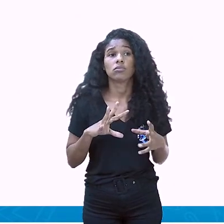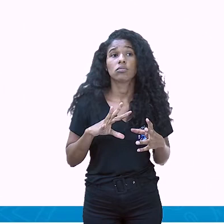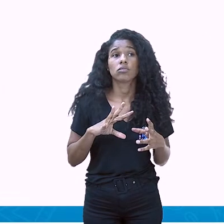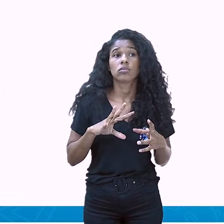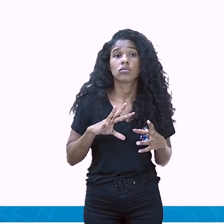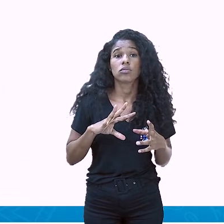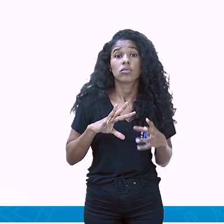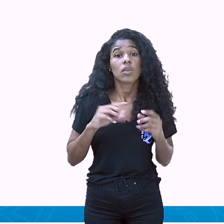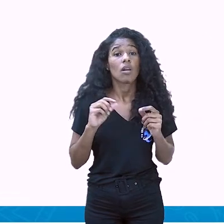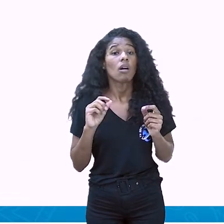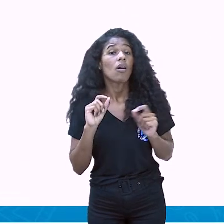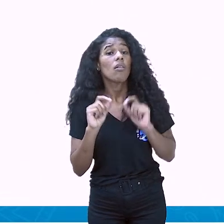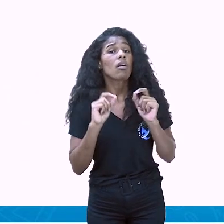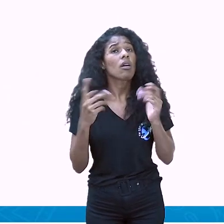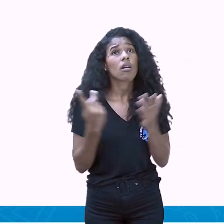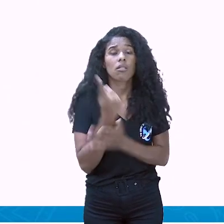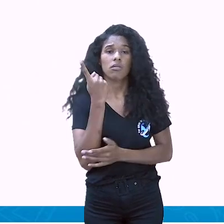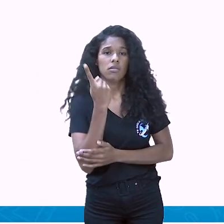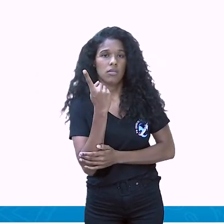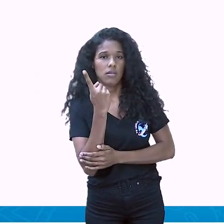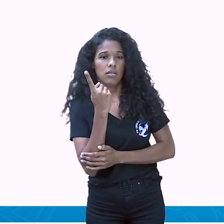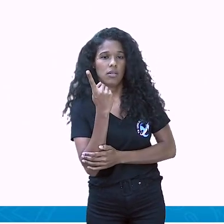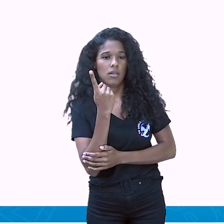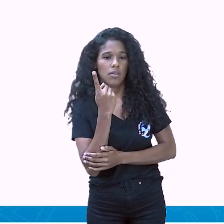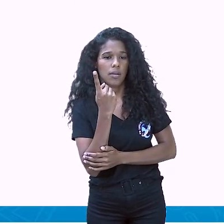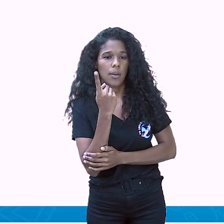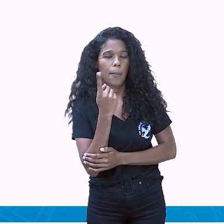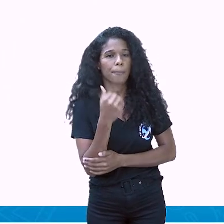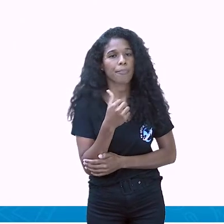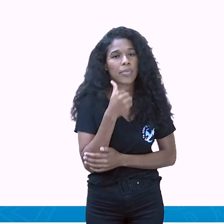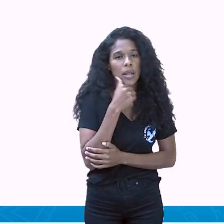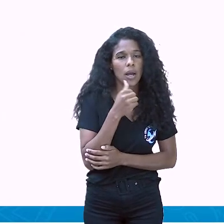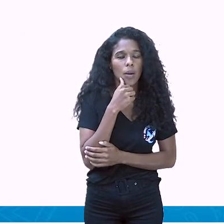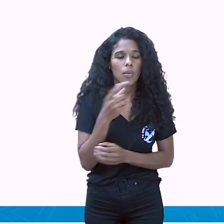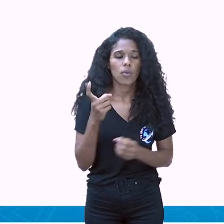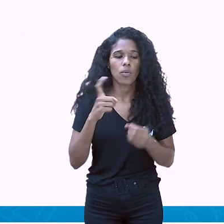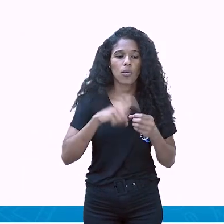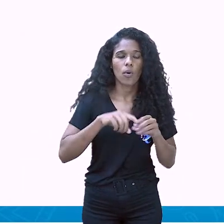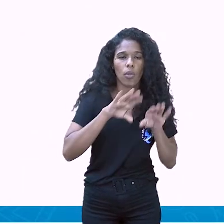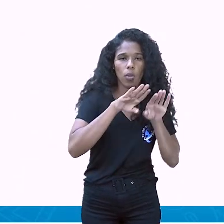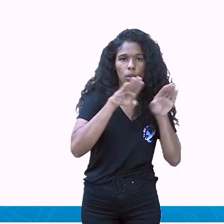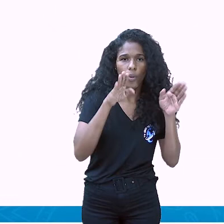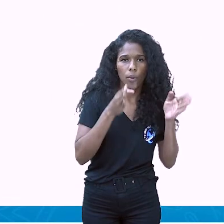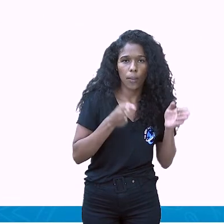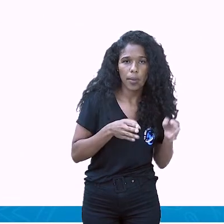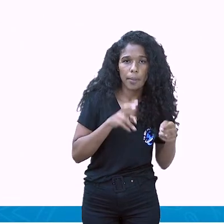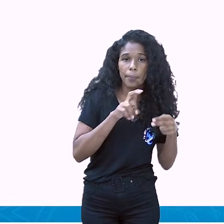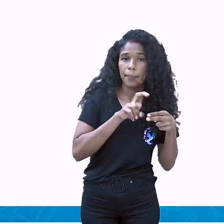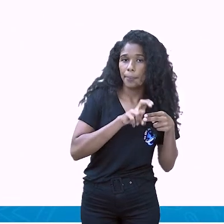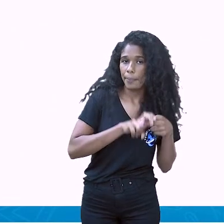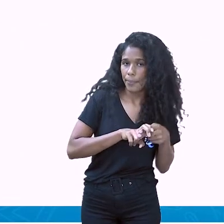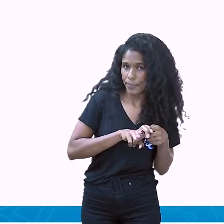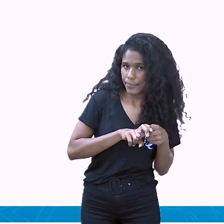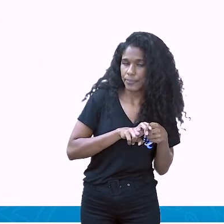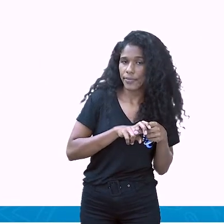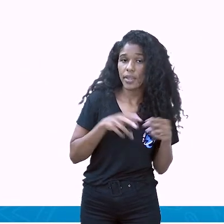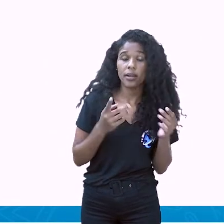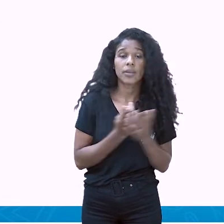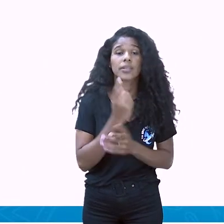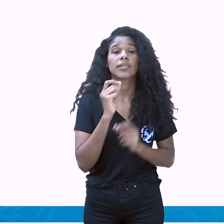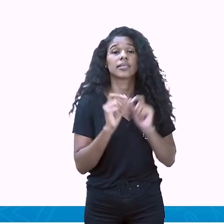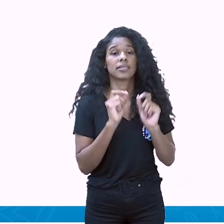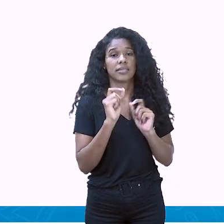ela chegou, a resposta esperava na carteira, quase no fim da aula. Ele criou força e olhou